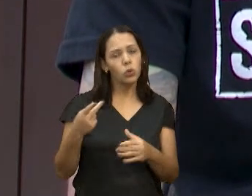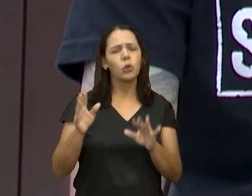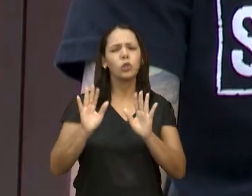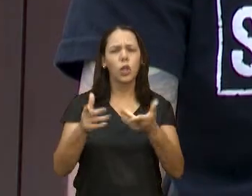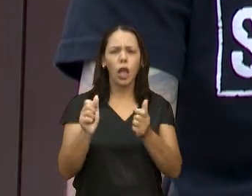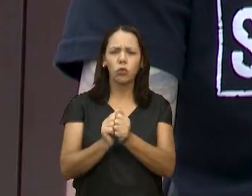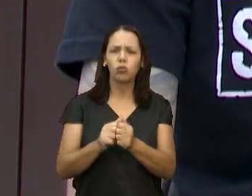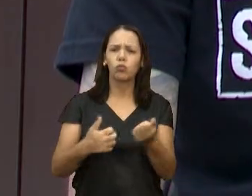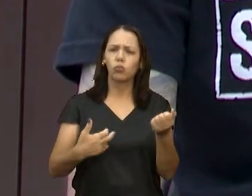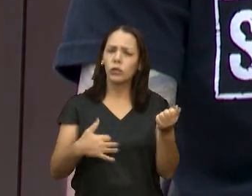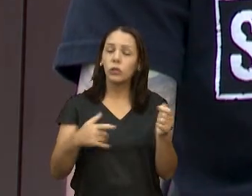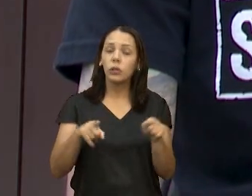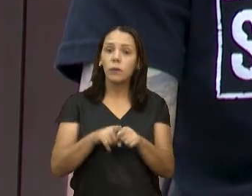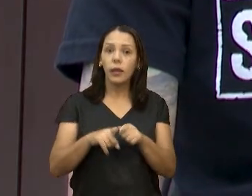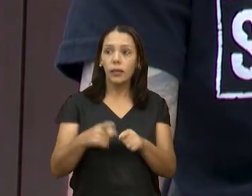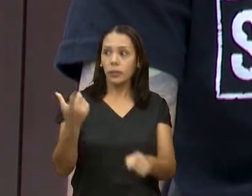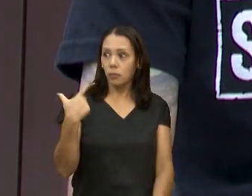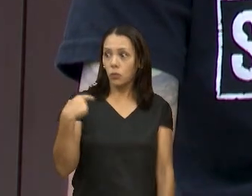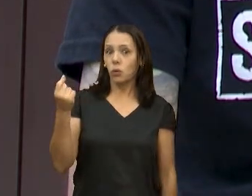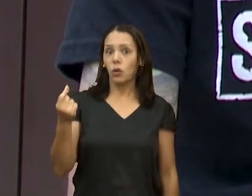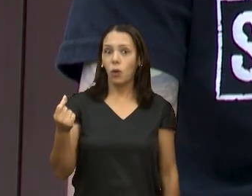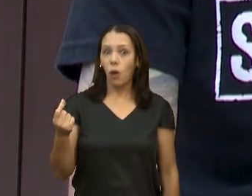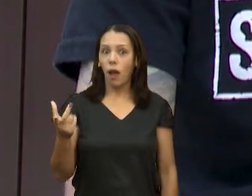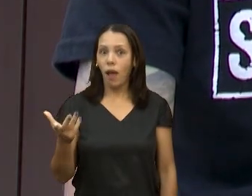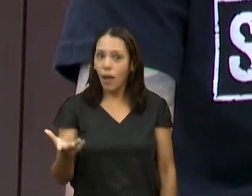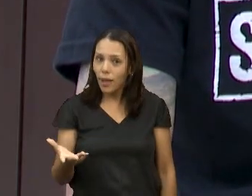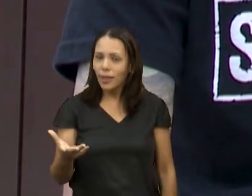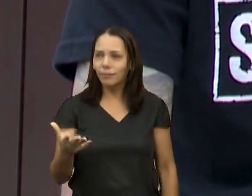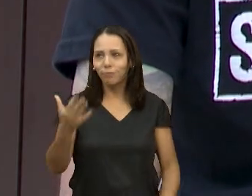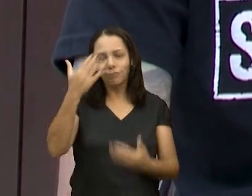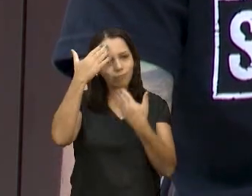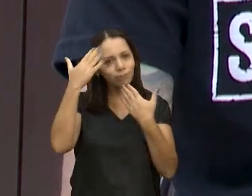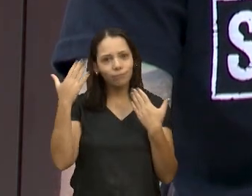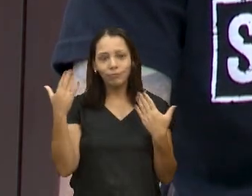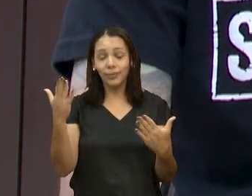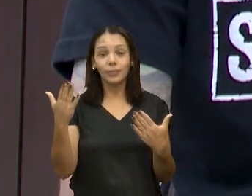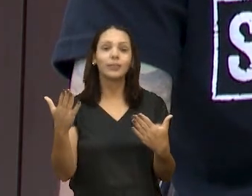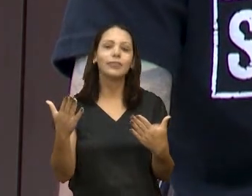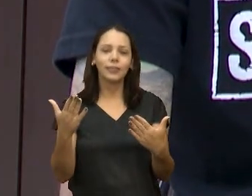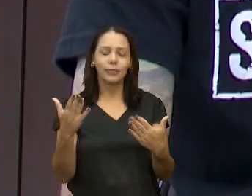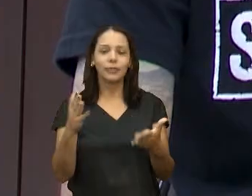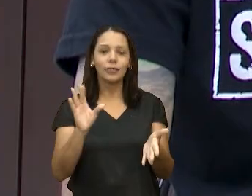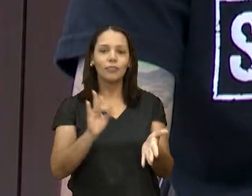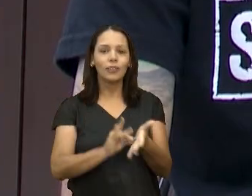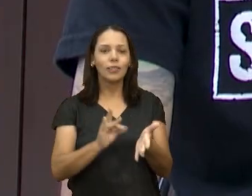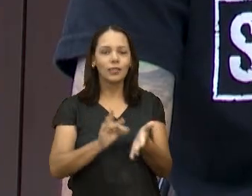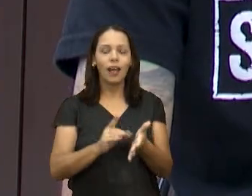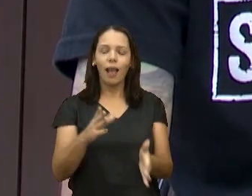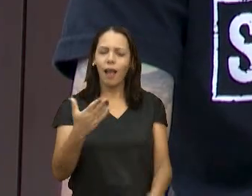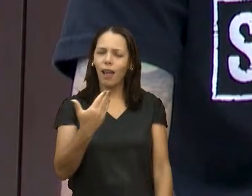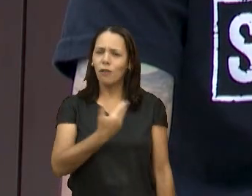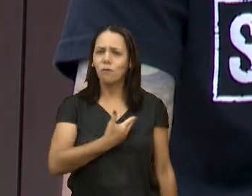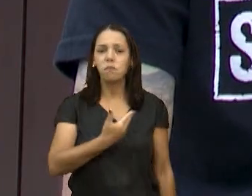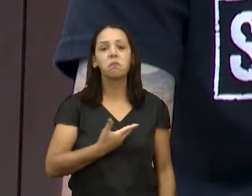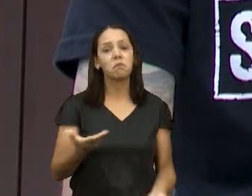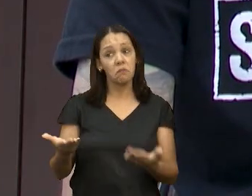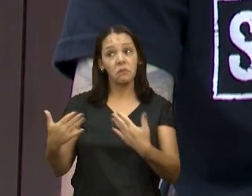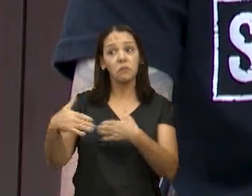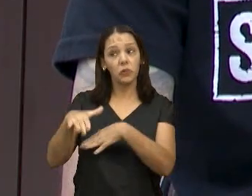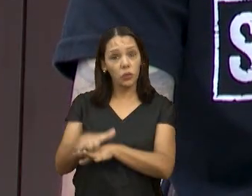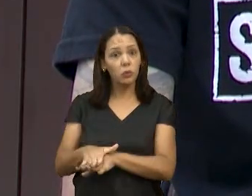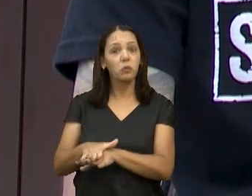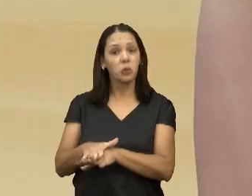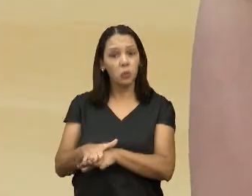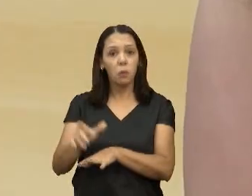vezes, e saber que ele me indicou, nossa, gratidão, cara. Porque ele é parceiro mesmo, é humilde,